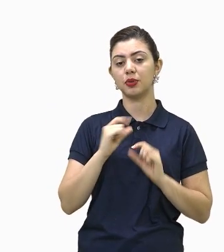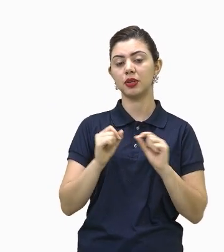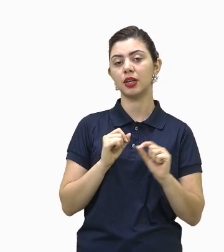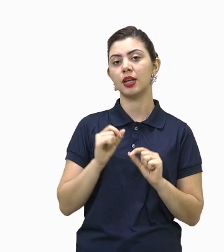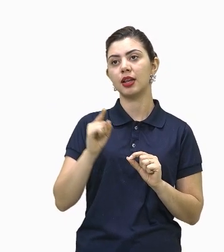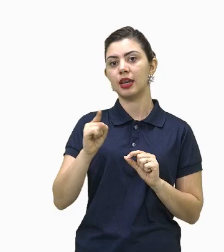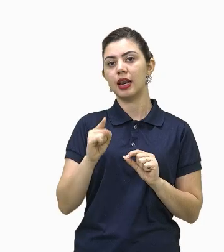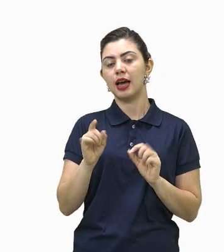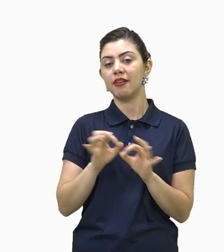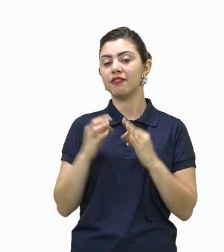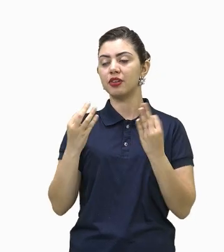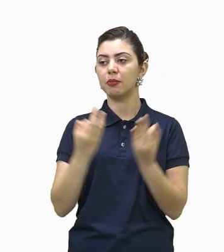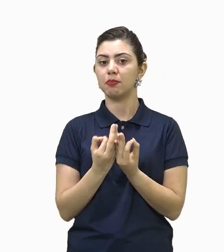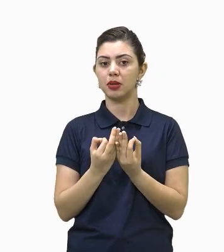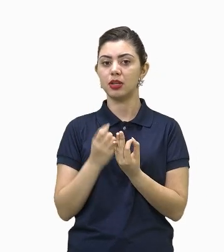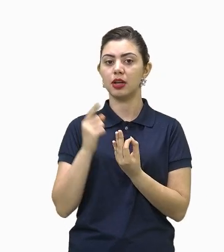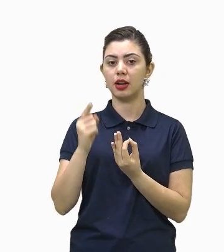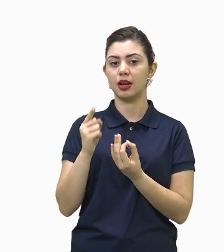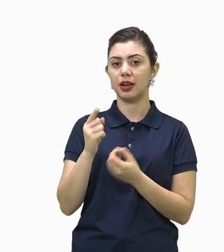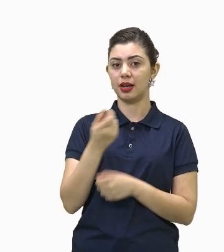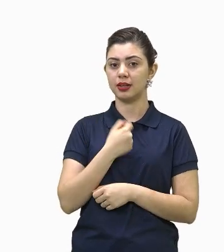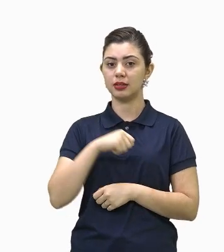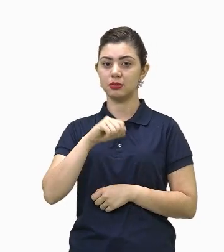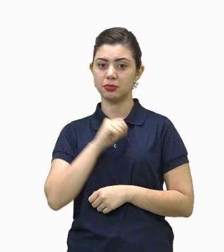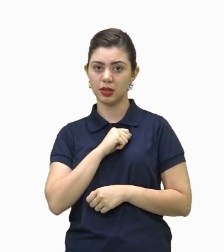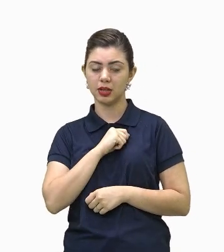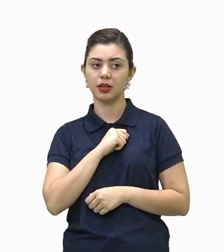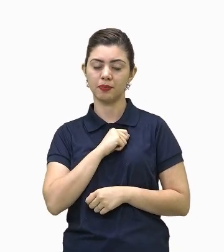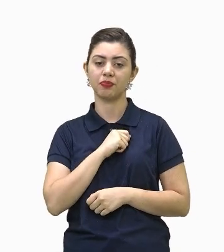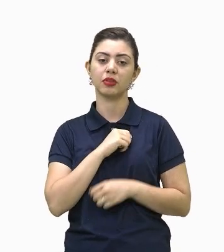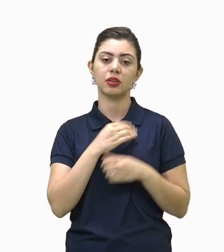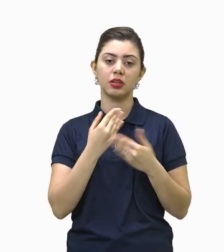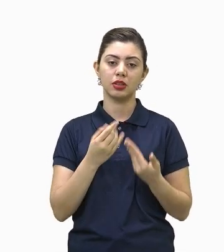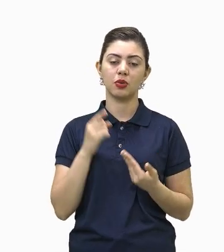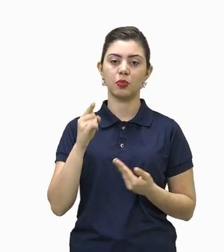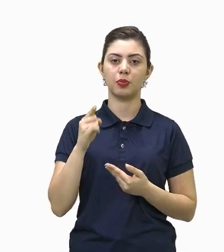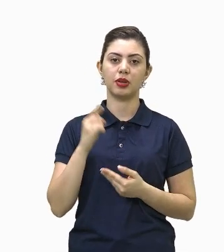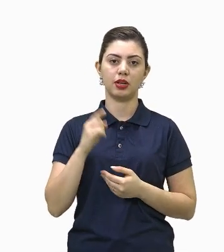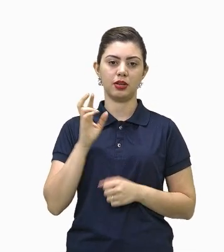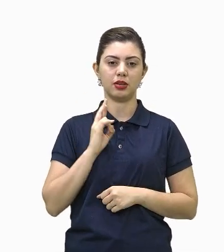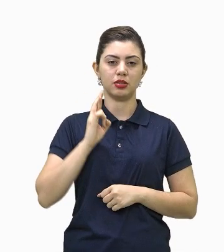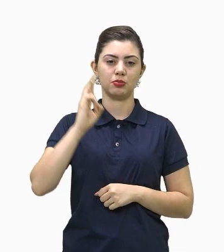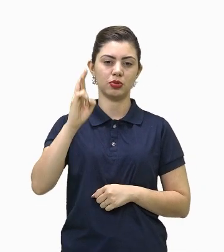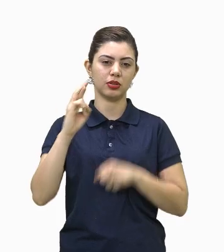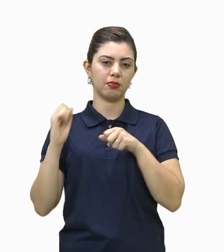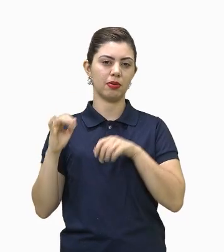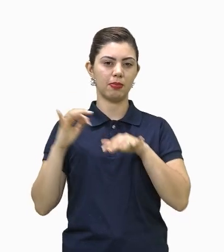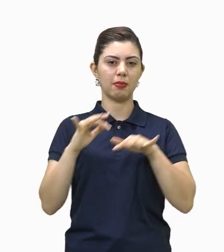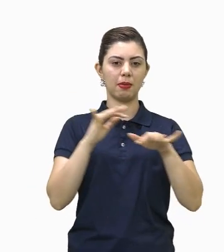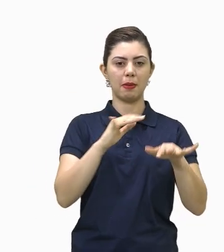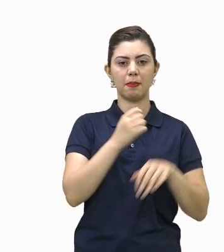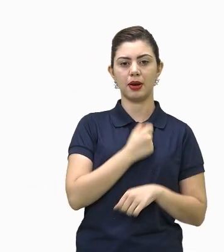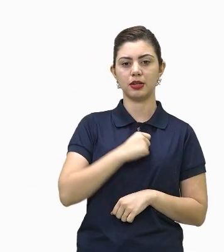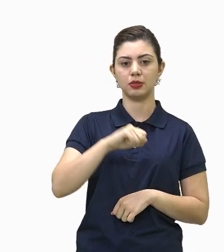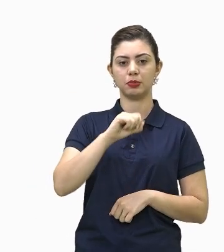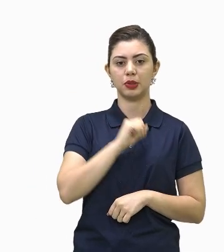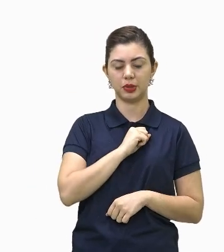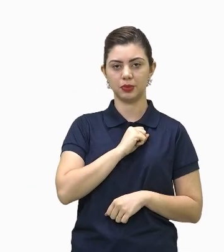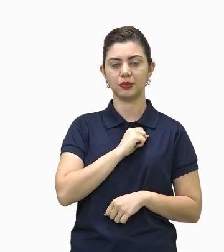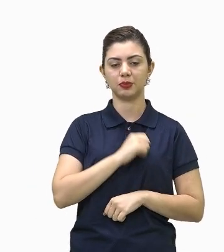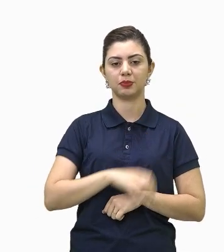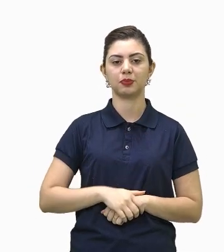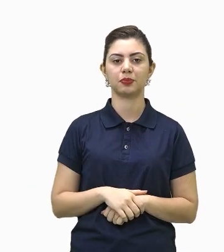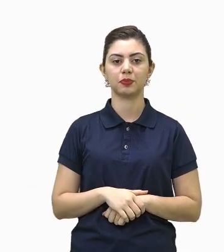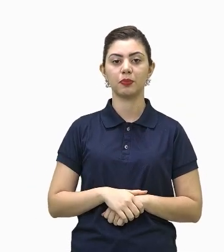Portugal, invadiu e conquistou Portugal. Temos o início do domínio espanhol ou União Ibérica.